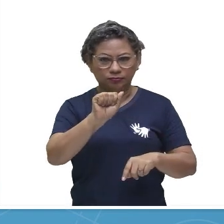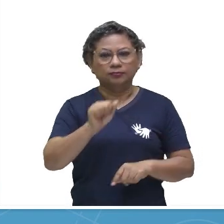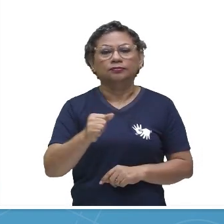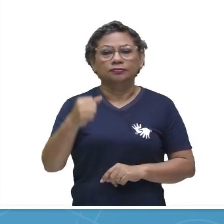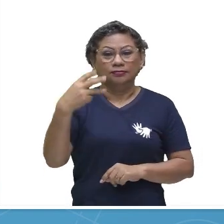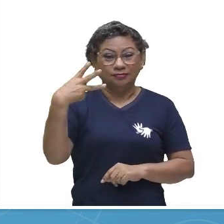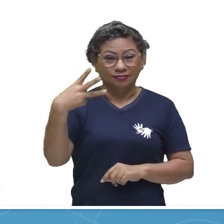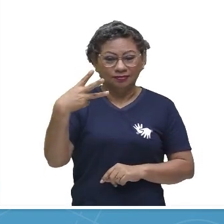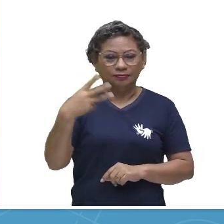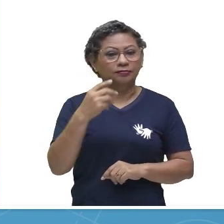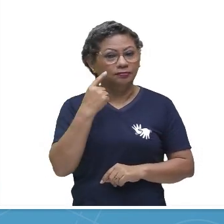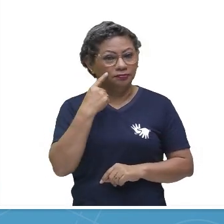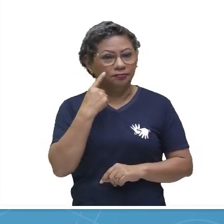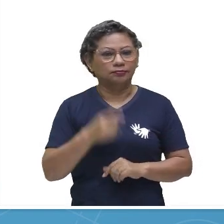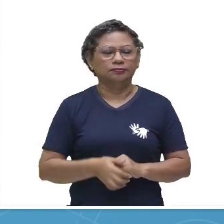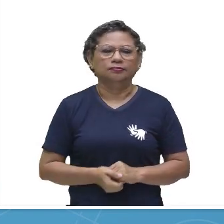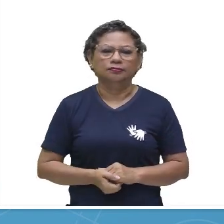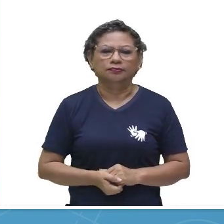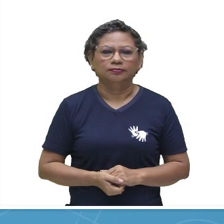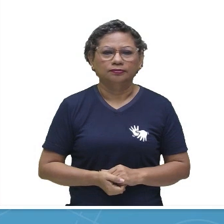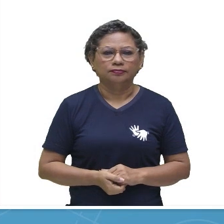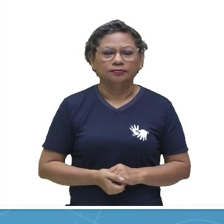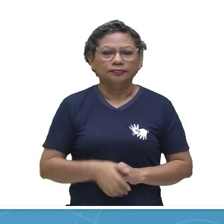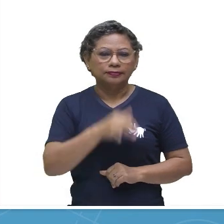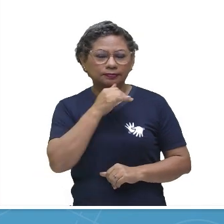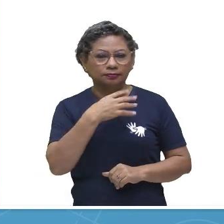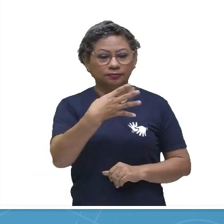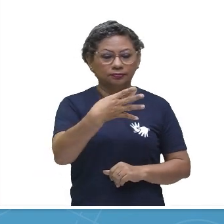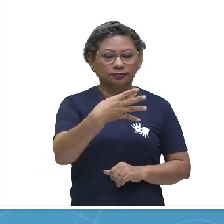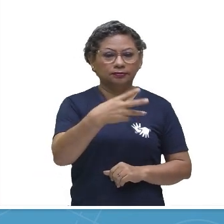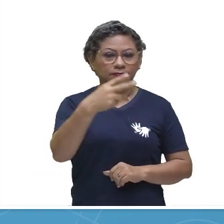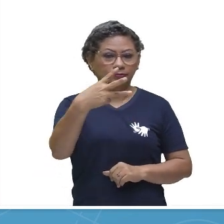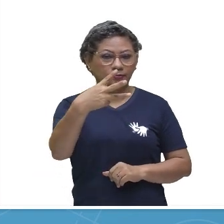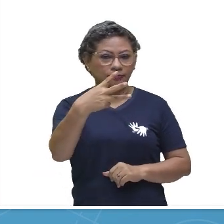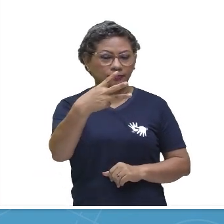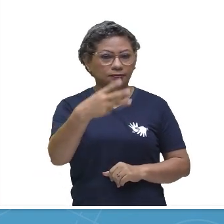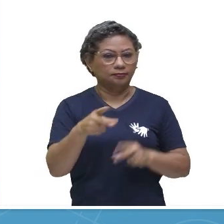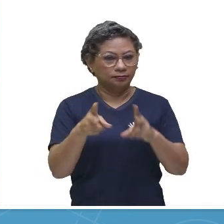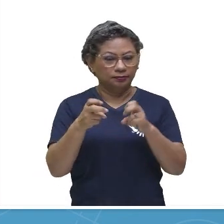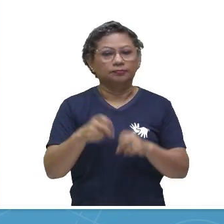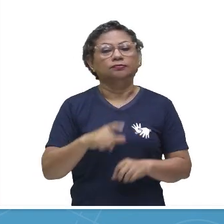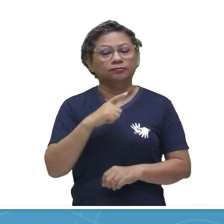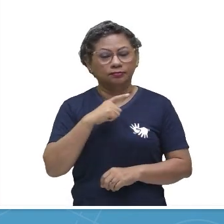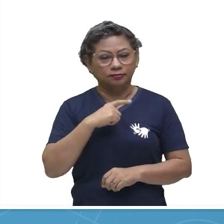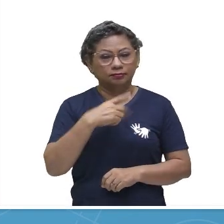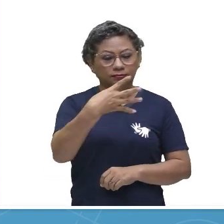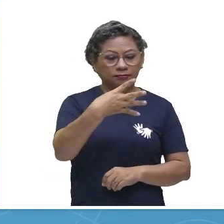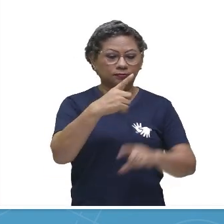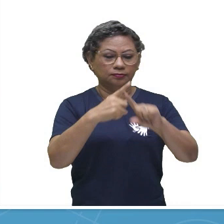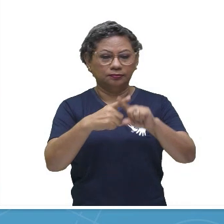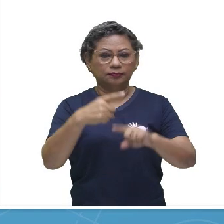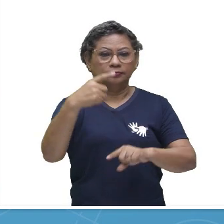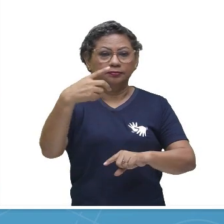a situação que temos aqui, para exemplificar, 4 a terceira potência. Então, eu tenho 4 que multiplica 4,